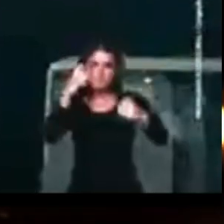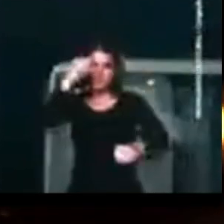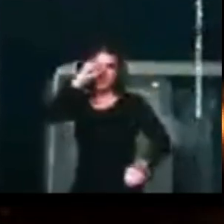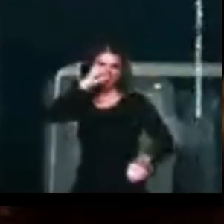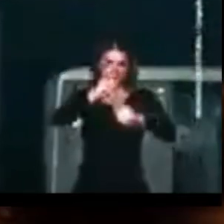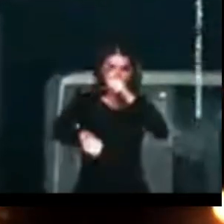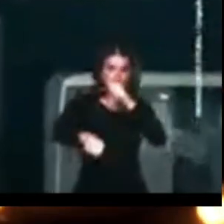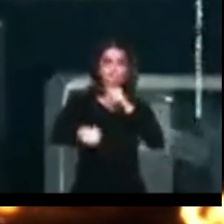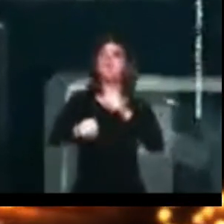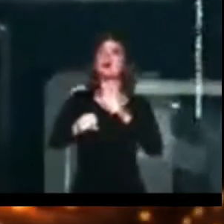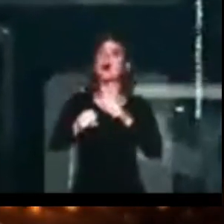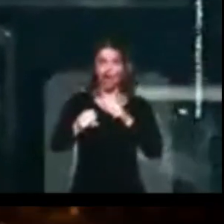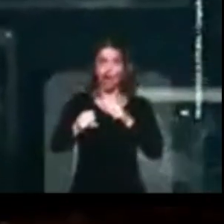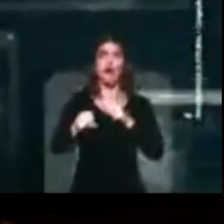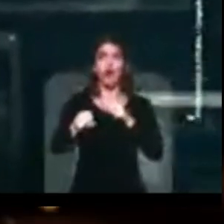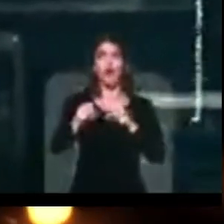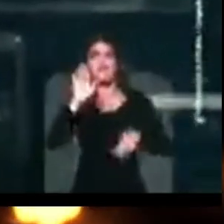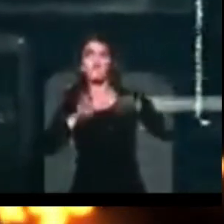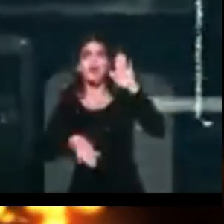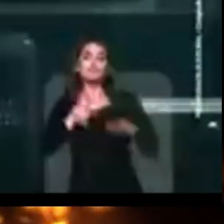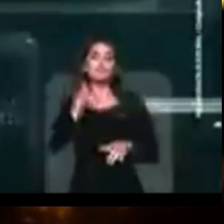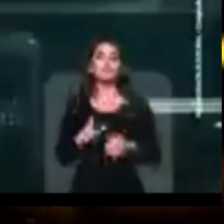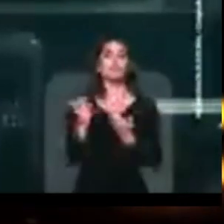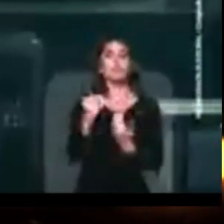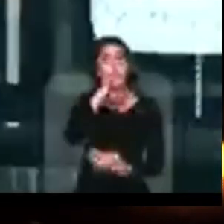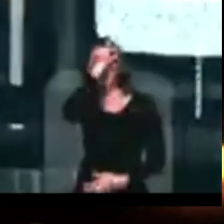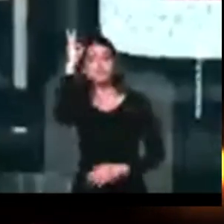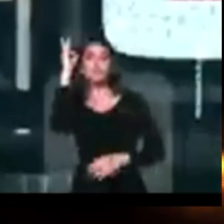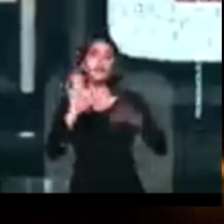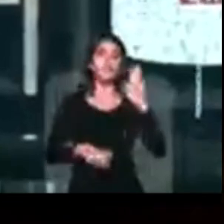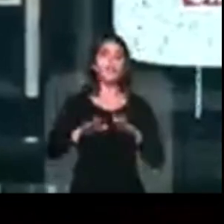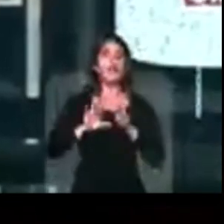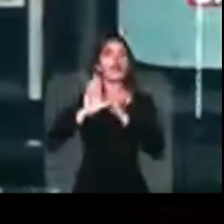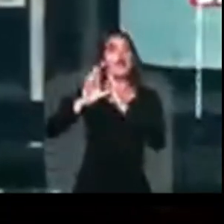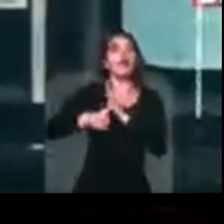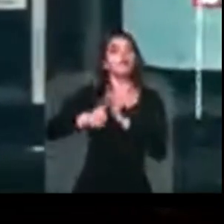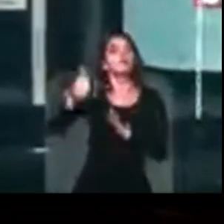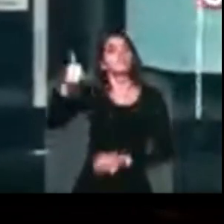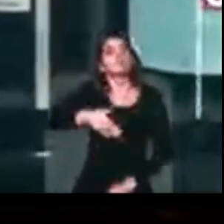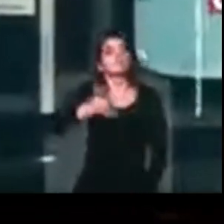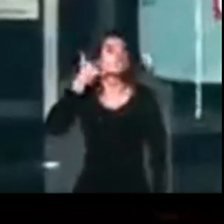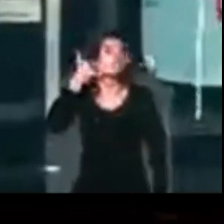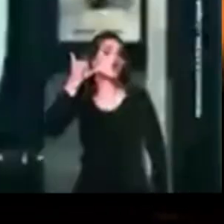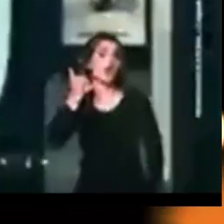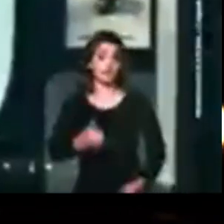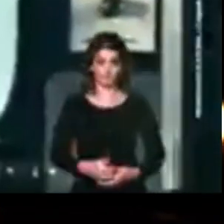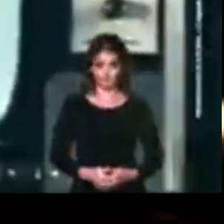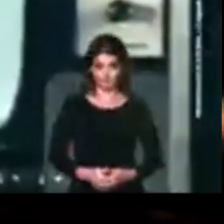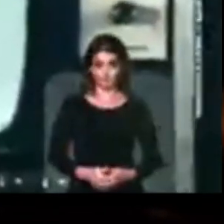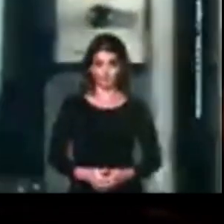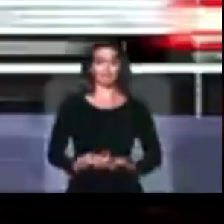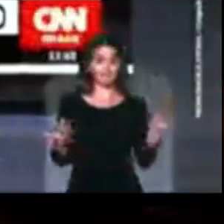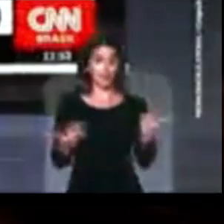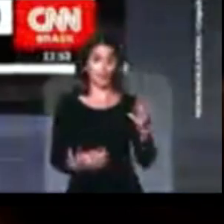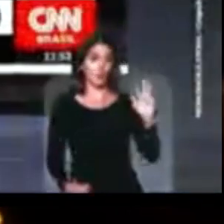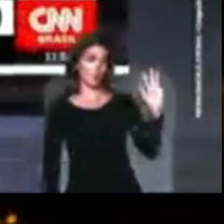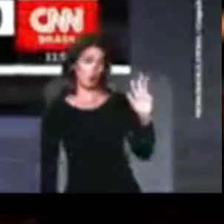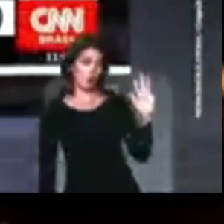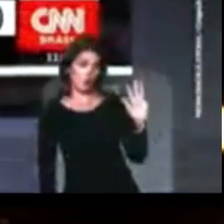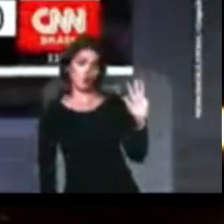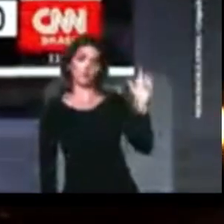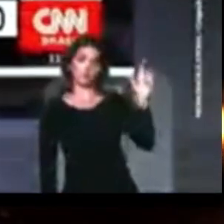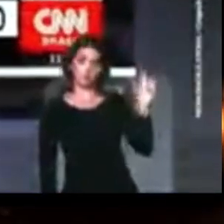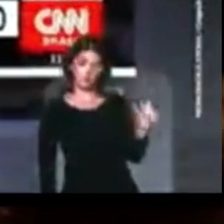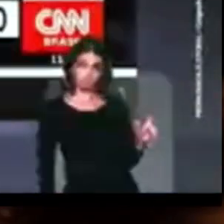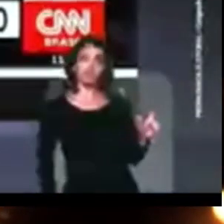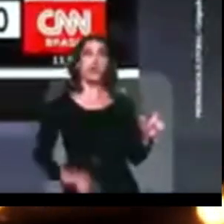assassinado pela polícia, às vezes inocente ou às vezes porque roubou um celular. Luiz Inácio Lula